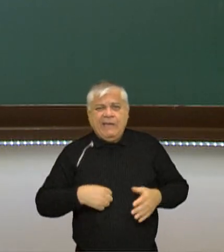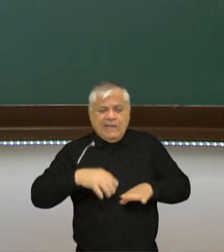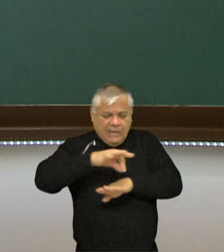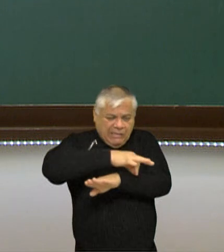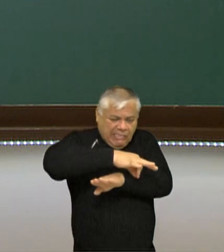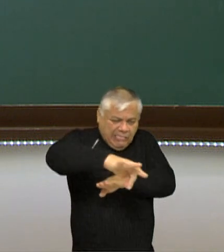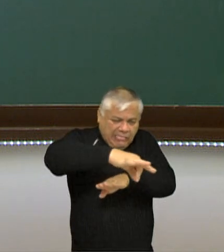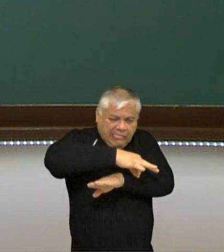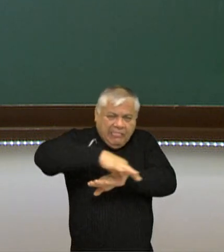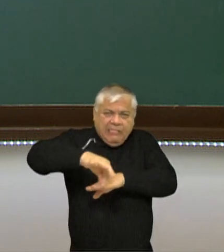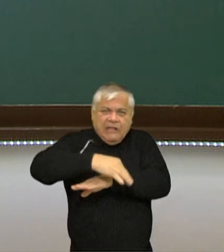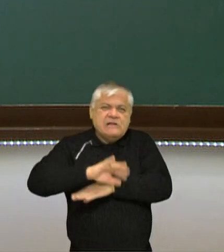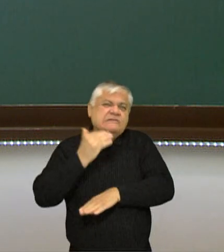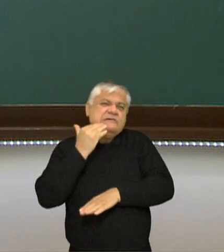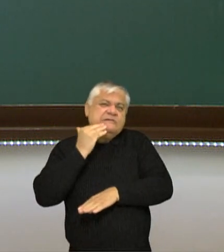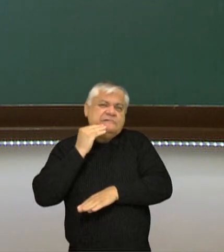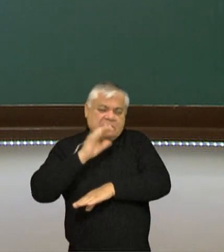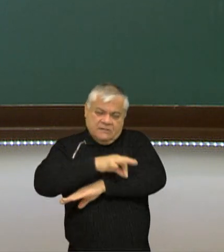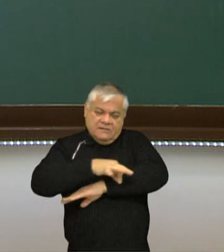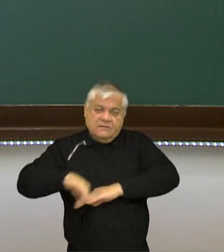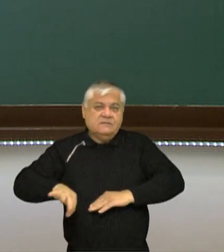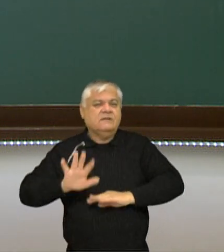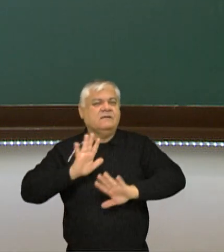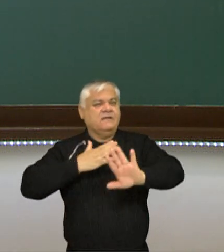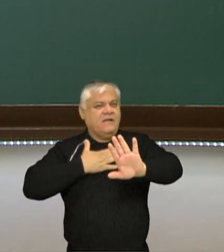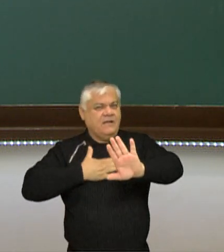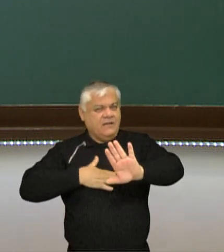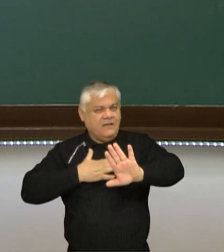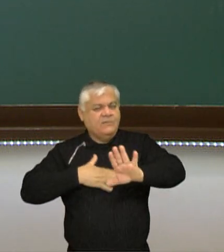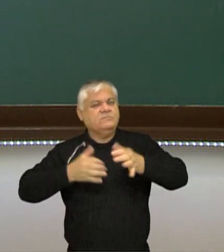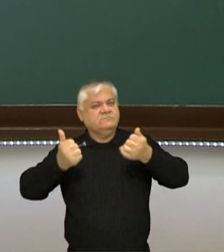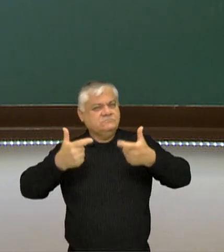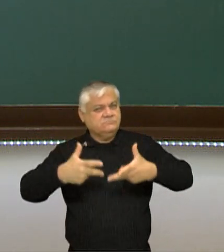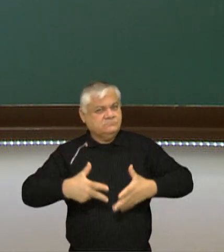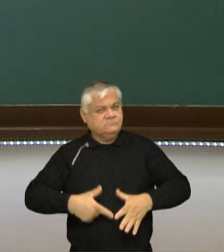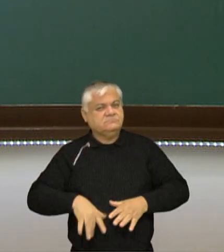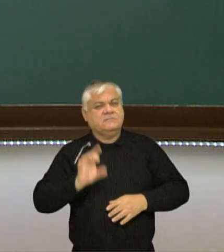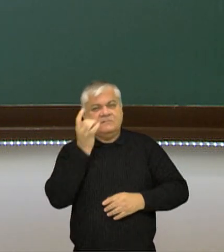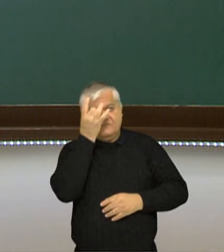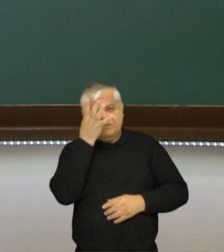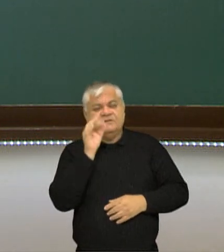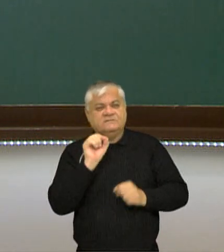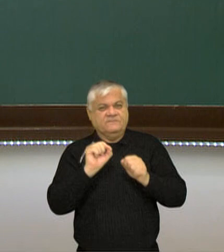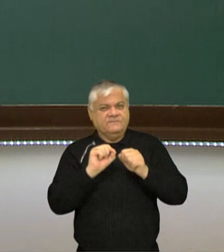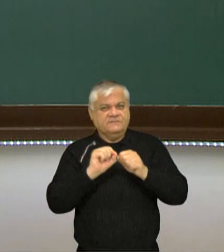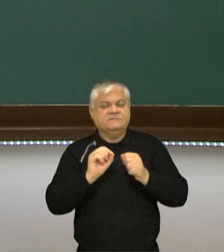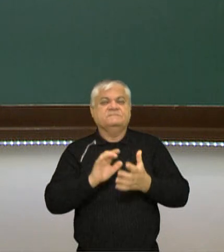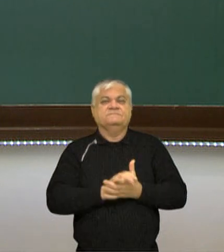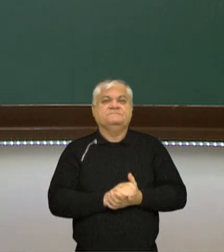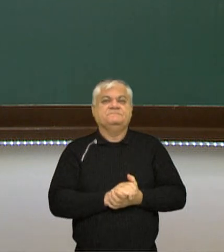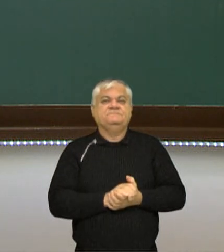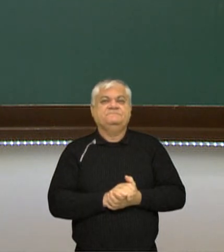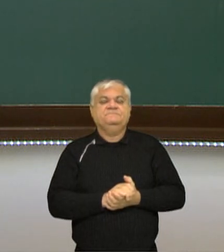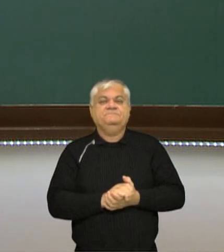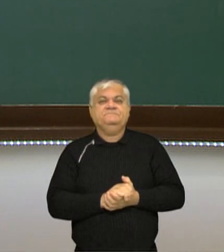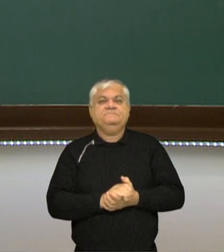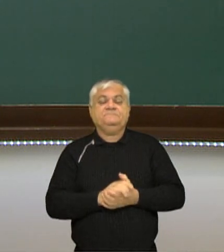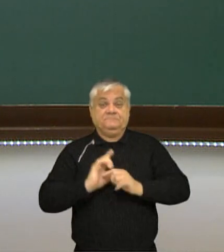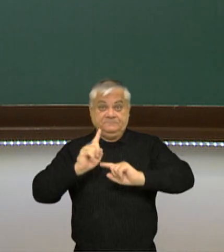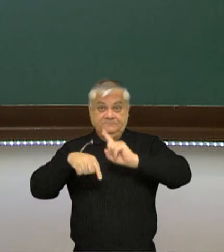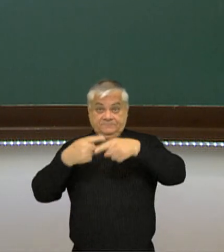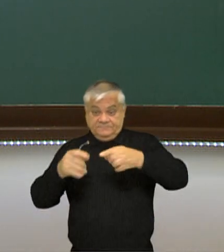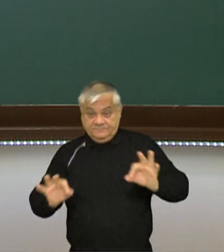ficar torto. Calma lá, eu vou te explicar um jeito bem fácil de dividir esse tabuleiro, tá bom? Depois